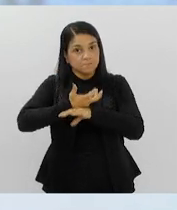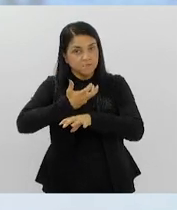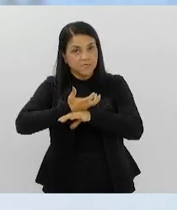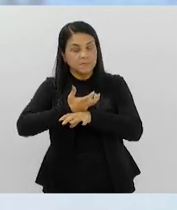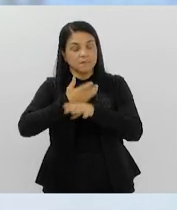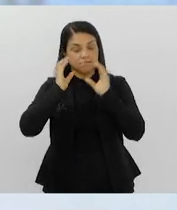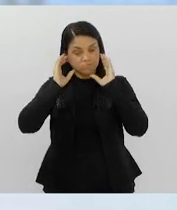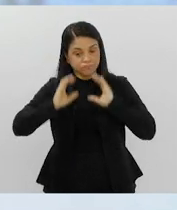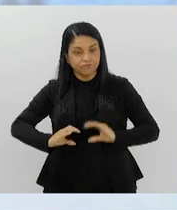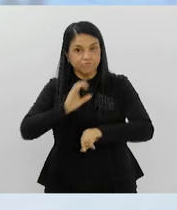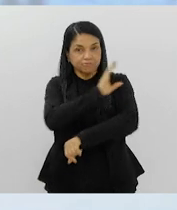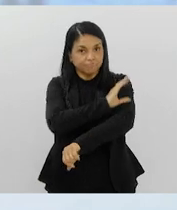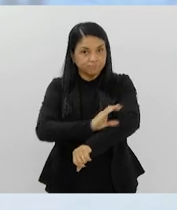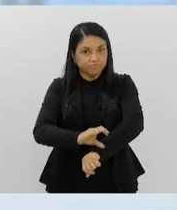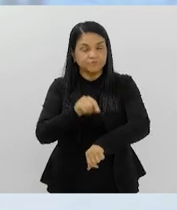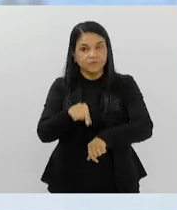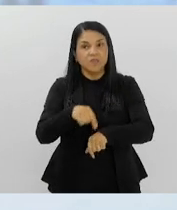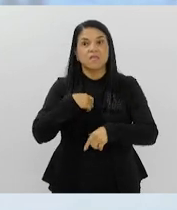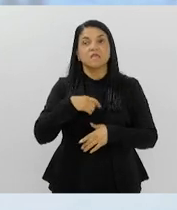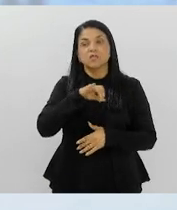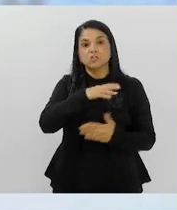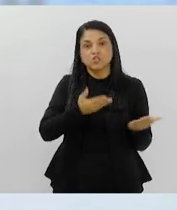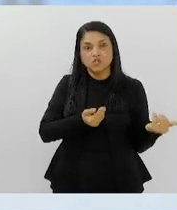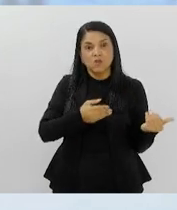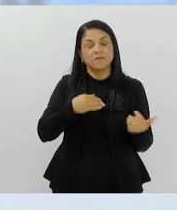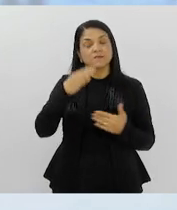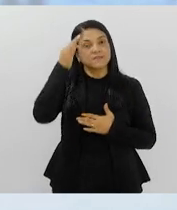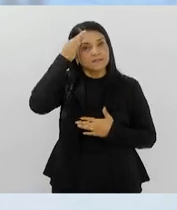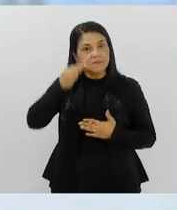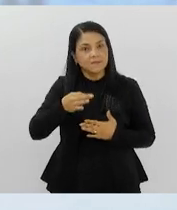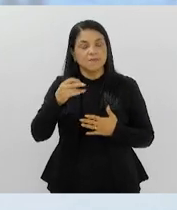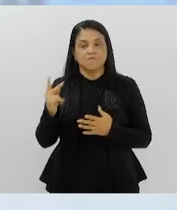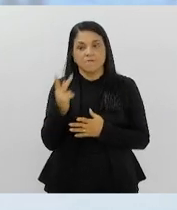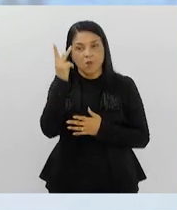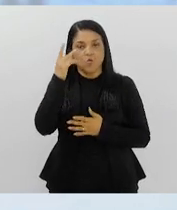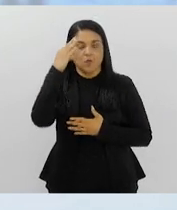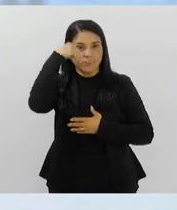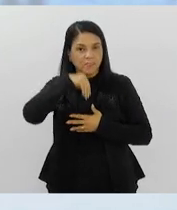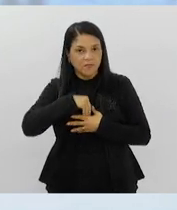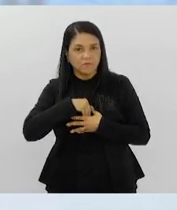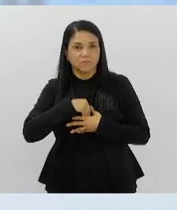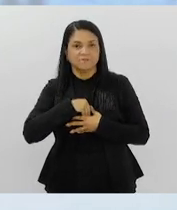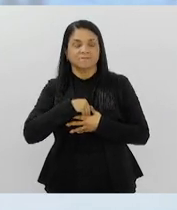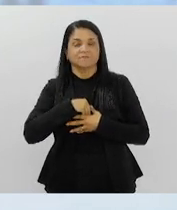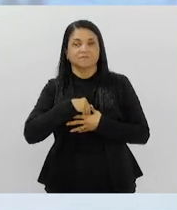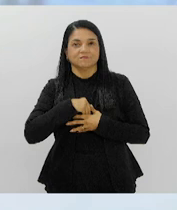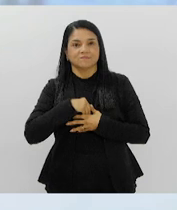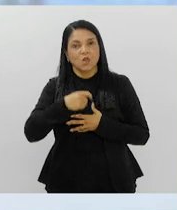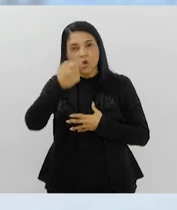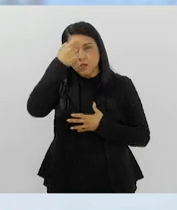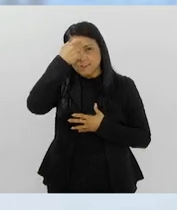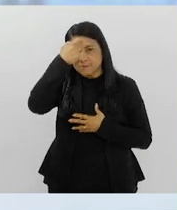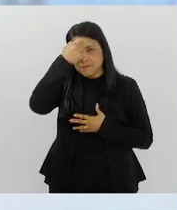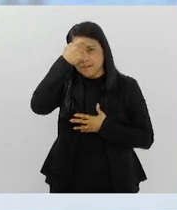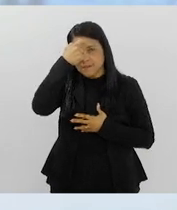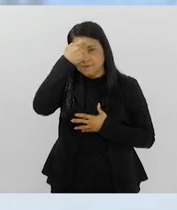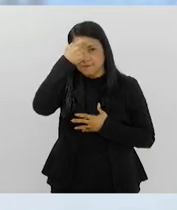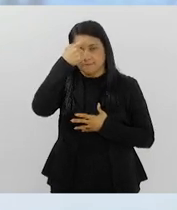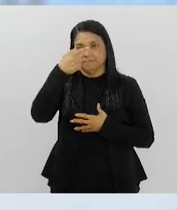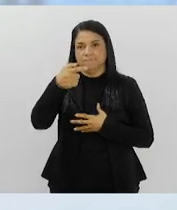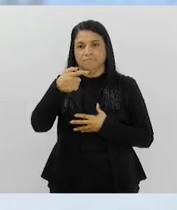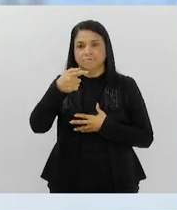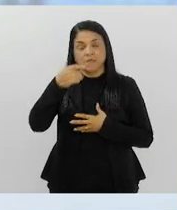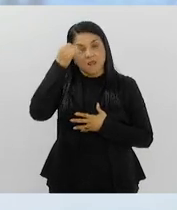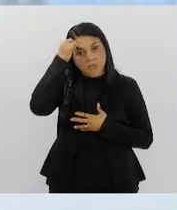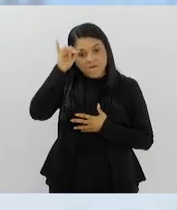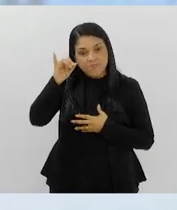jovens possam entender e gerar dentro de si esses valores, evitando assim que eles sejam cooptados pelo sistema. Mais uma vez eu falo aqui,